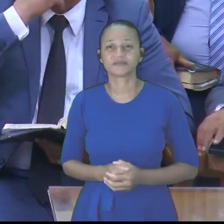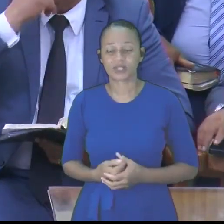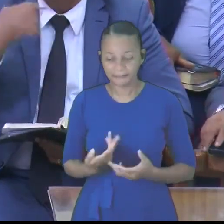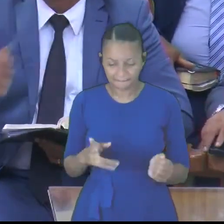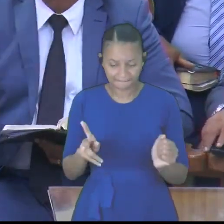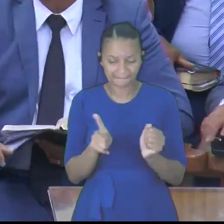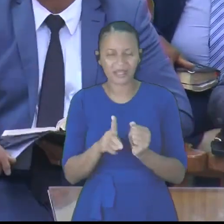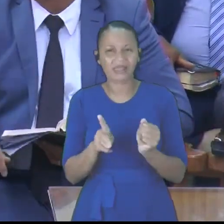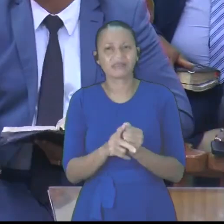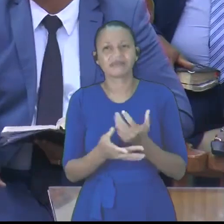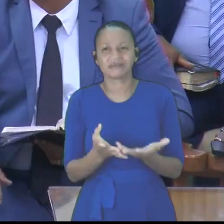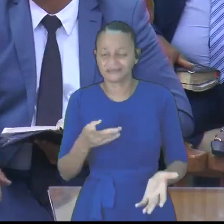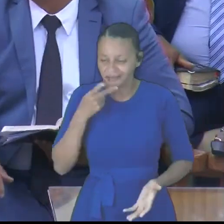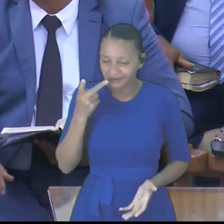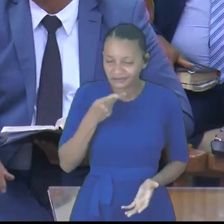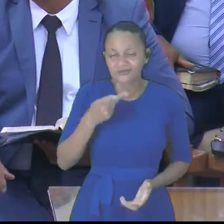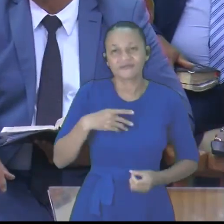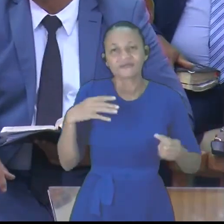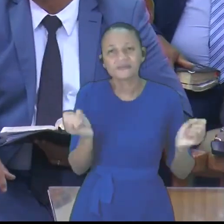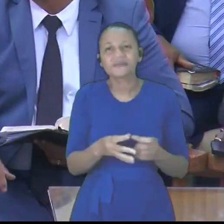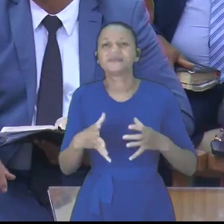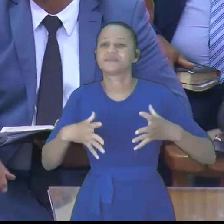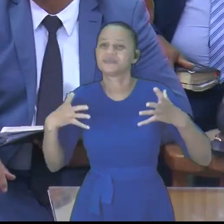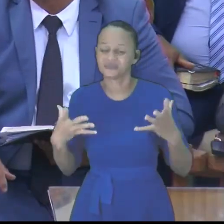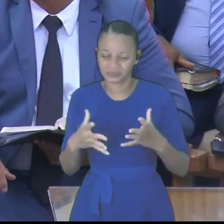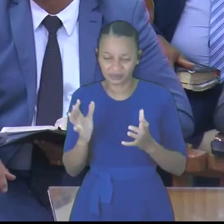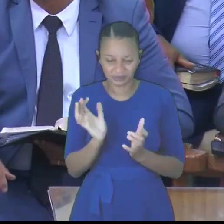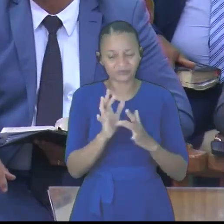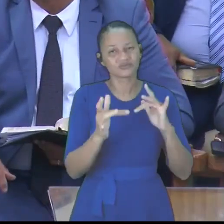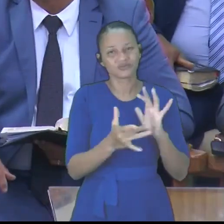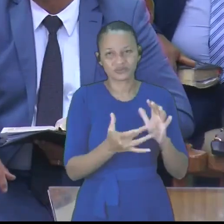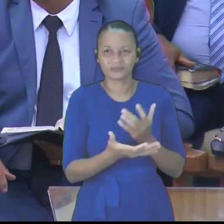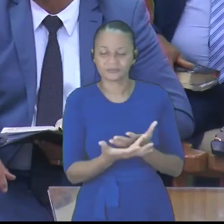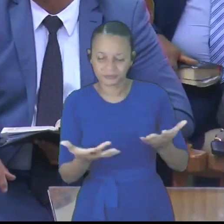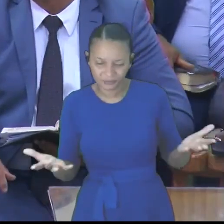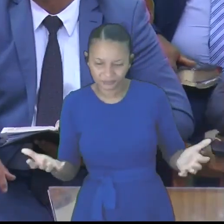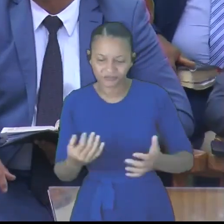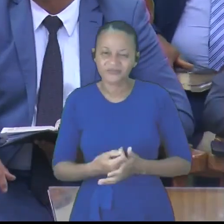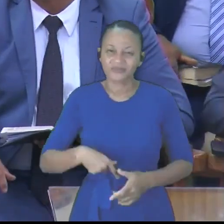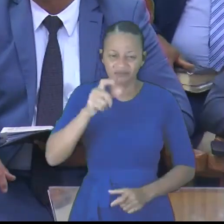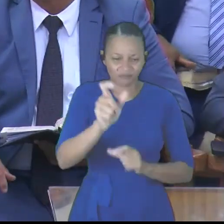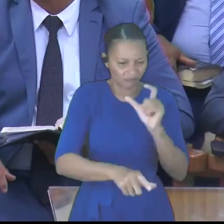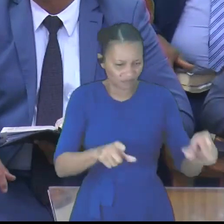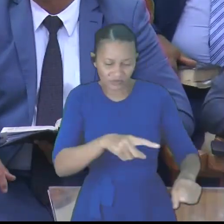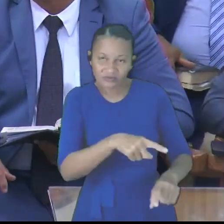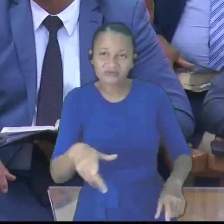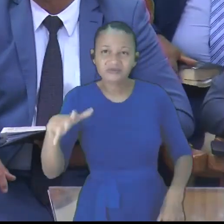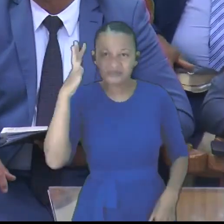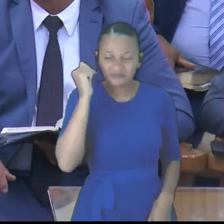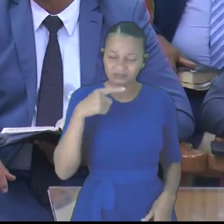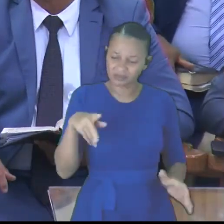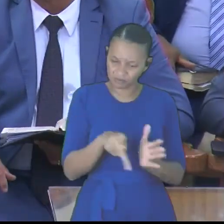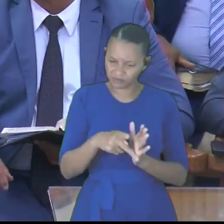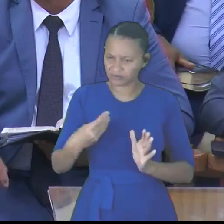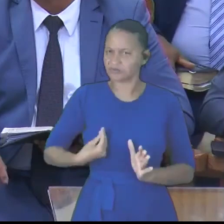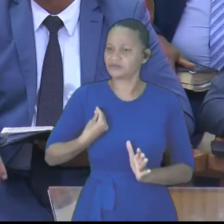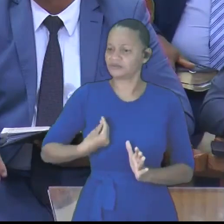Pedro disse: eu estou falando dos milagres que Jesus fez. Deus aprovou Jesus. E vós bem sabeis, vocês moram aqui em